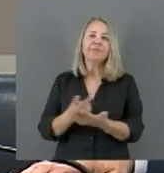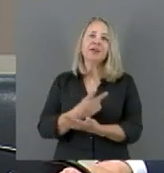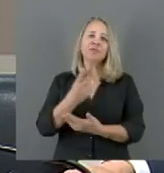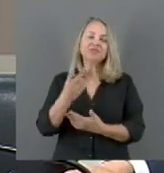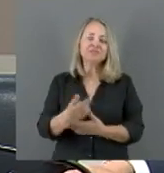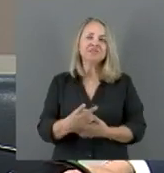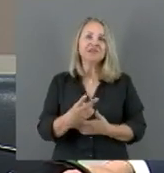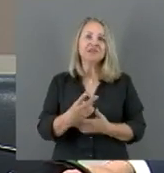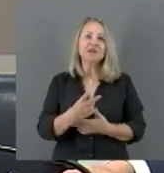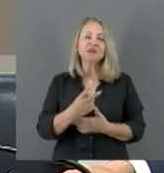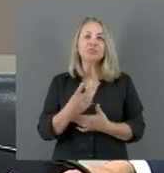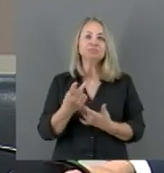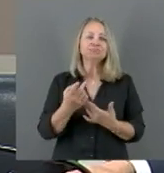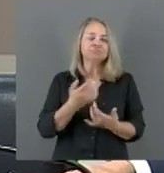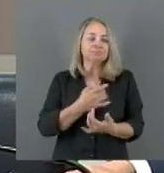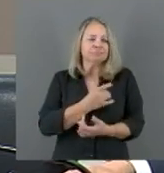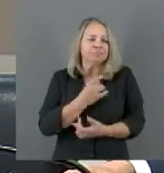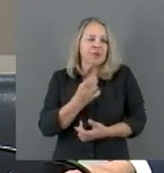terror político